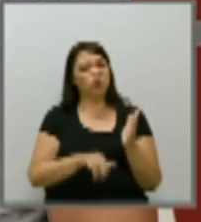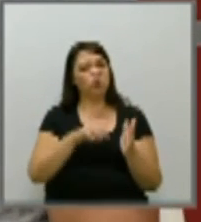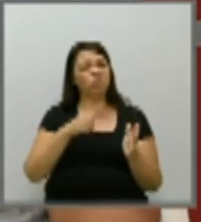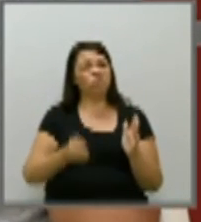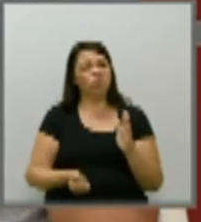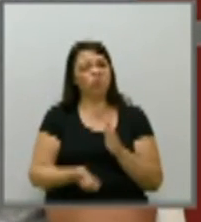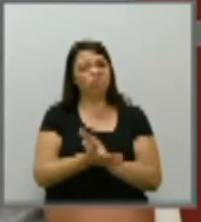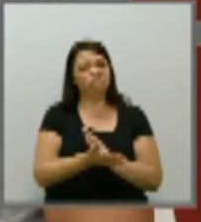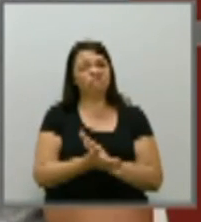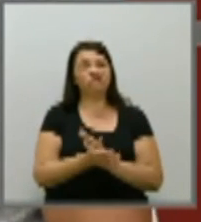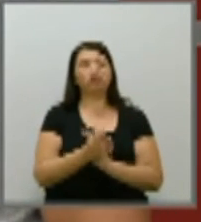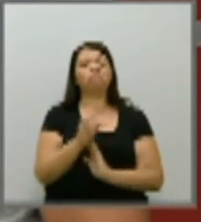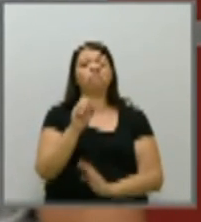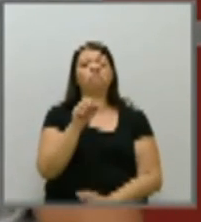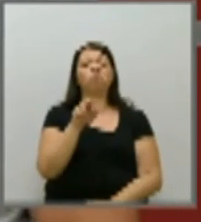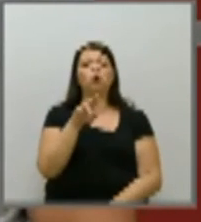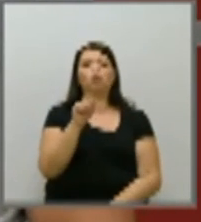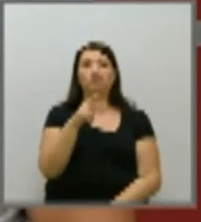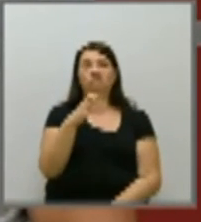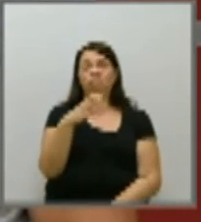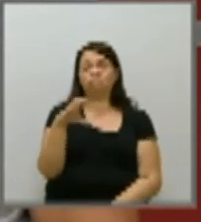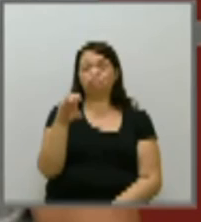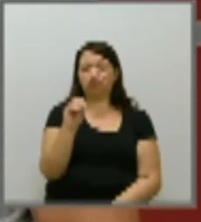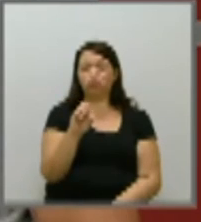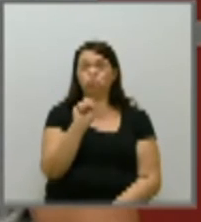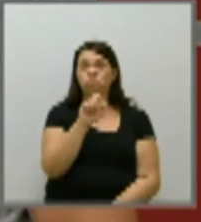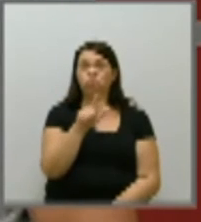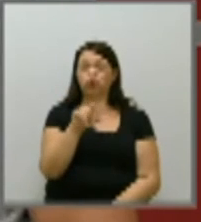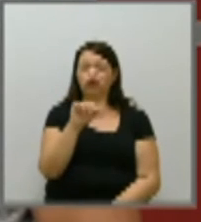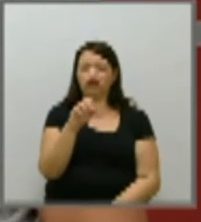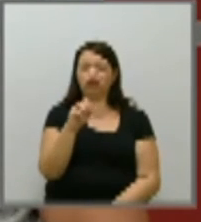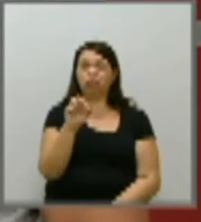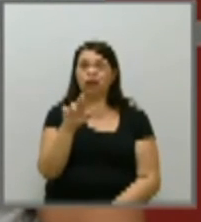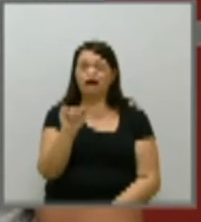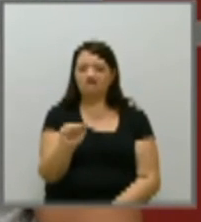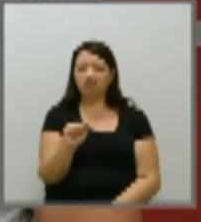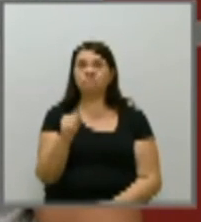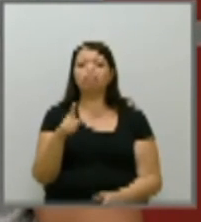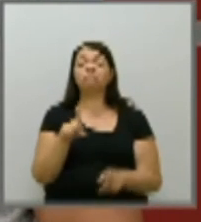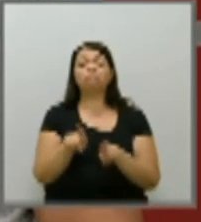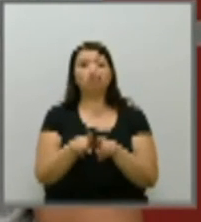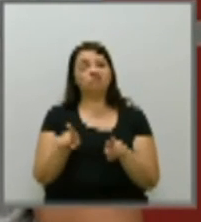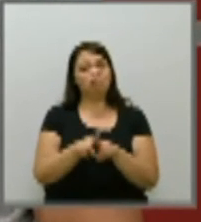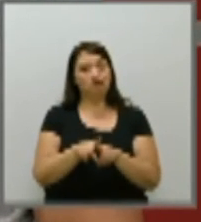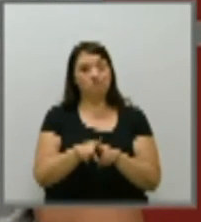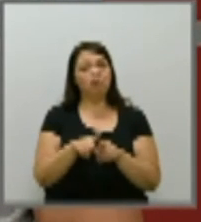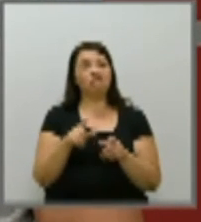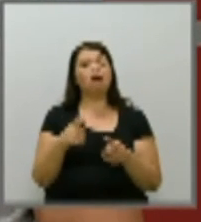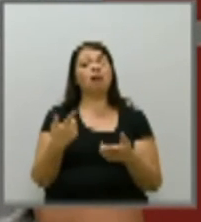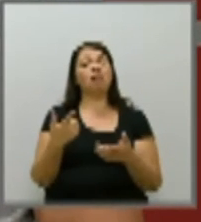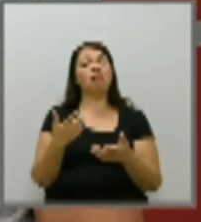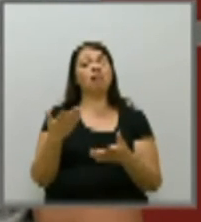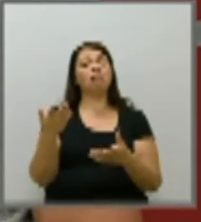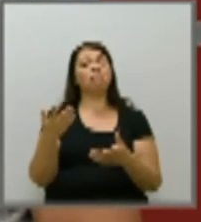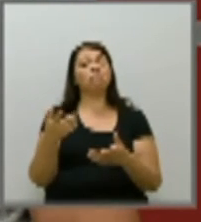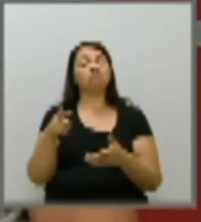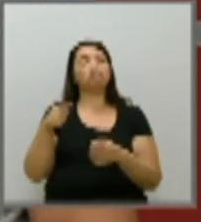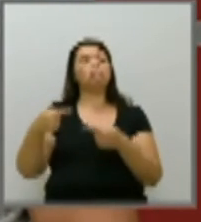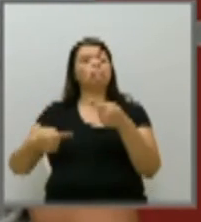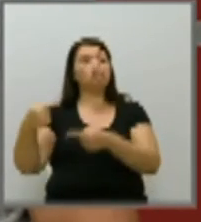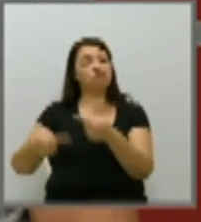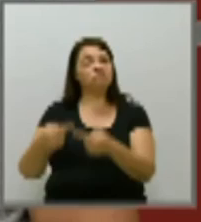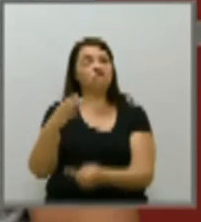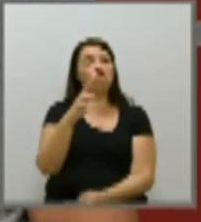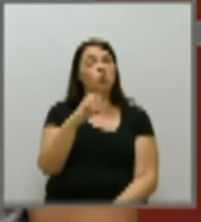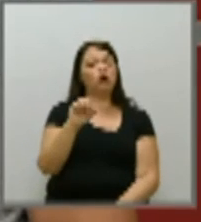Solidária, em relação a contratos de licitação da Corsan. Então, nós queremos dizer que, inclusive, o PMDB